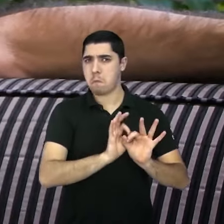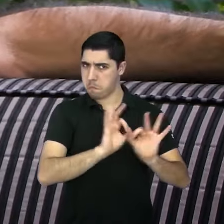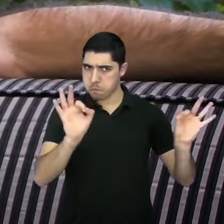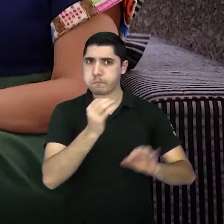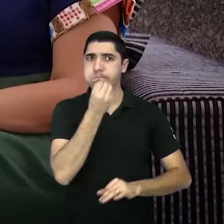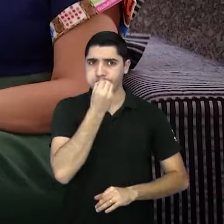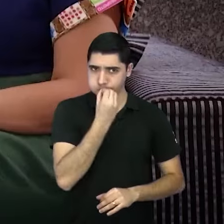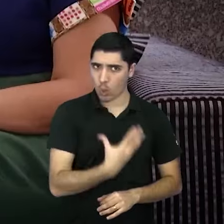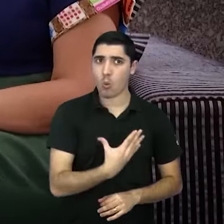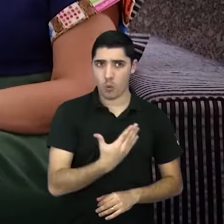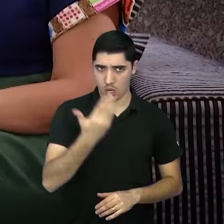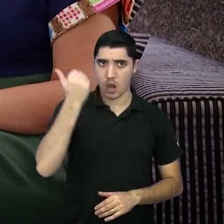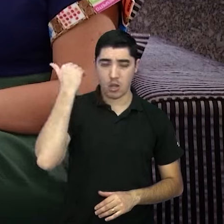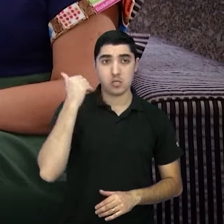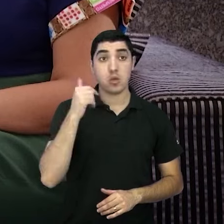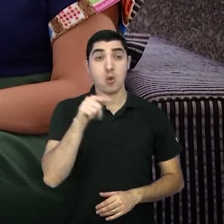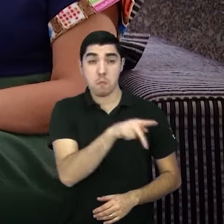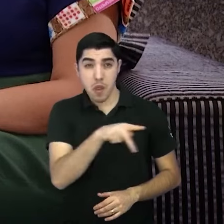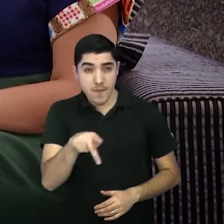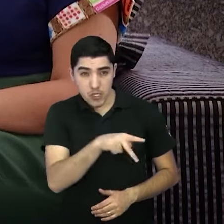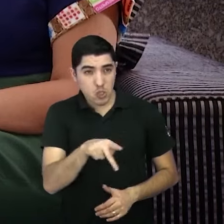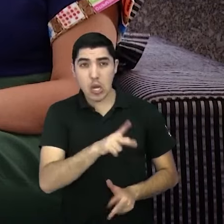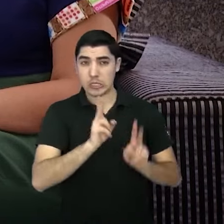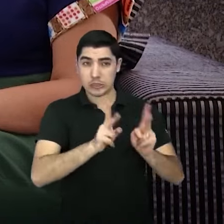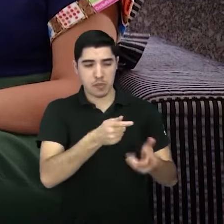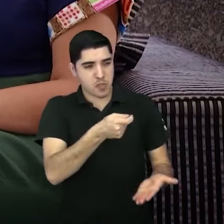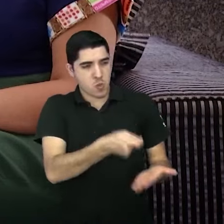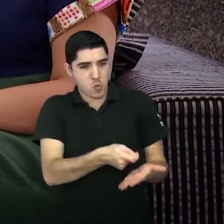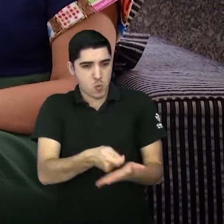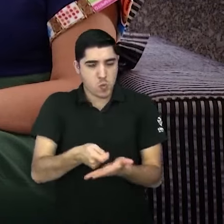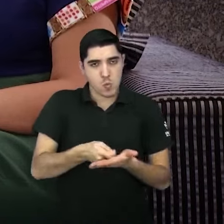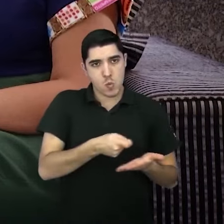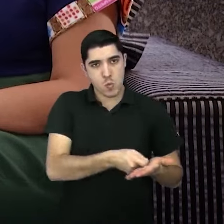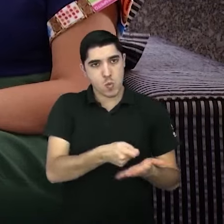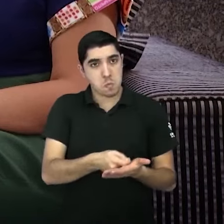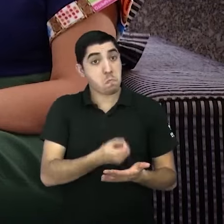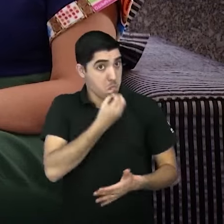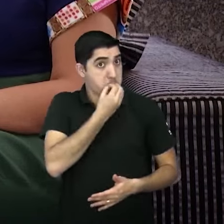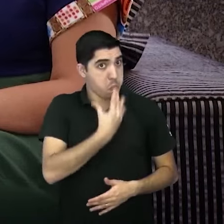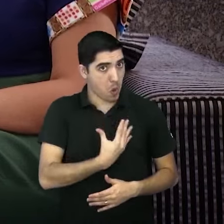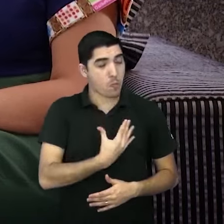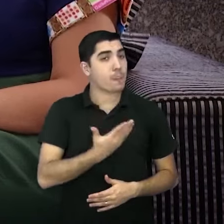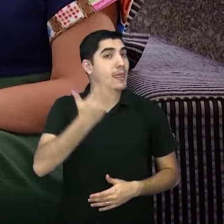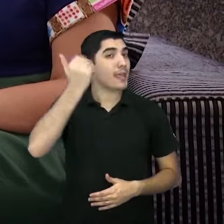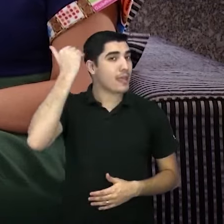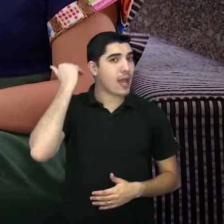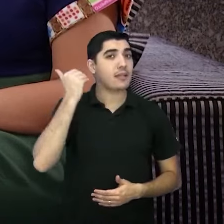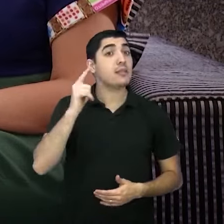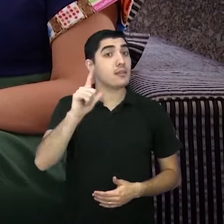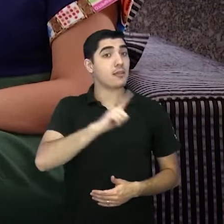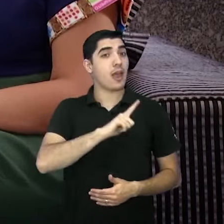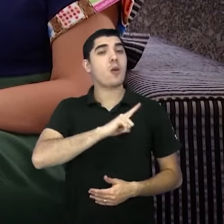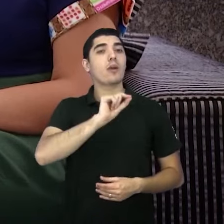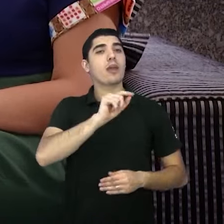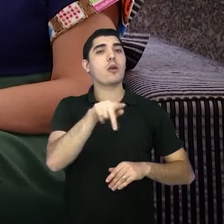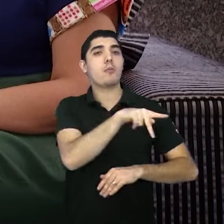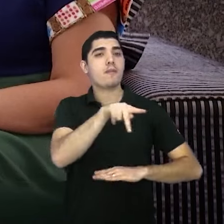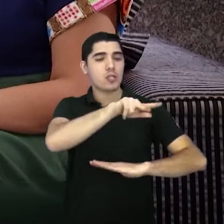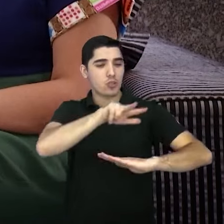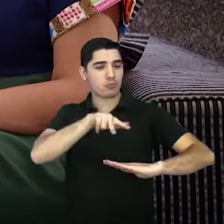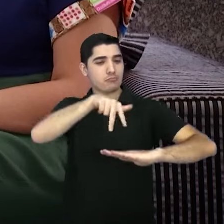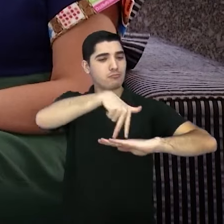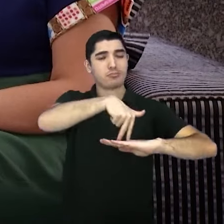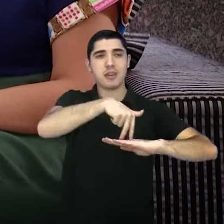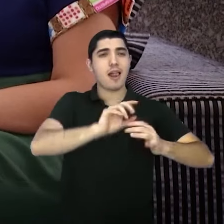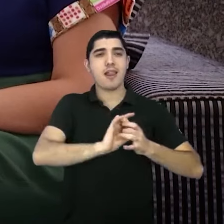muito boa, muito boa. Os professores eram exigentes e havia aquela liberdade do professor também,